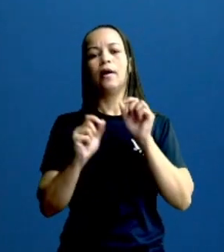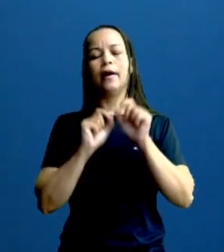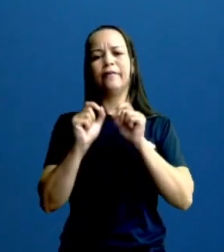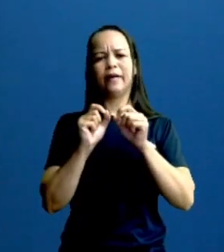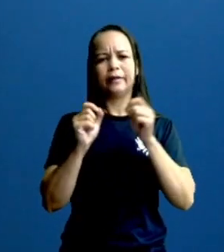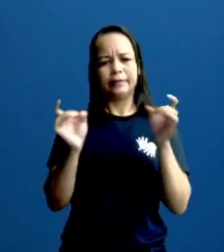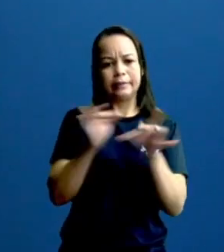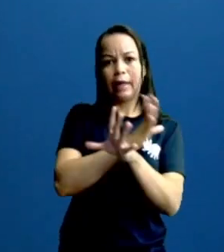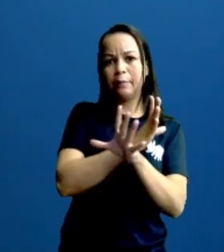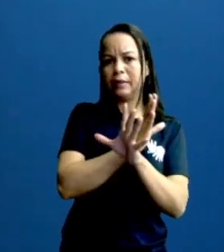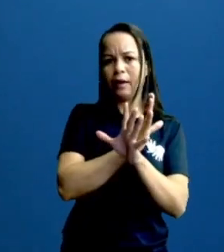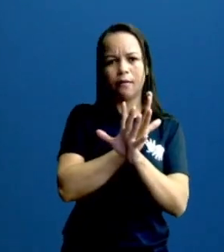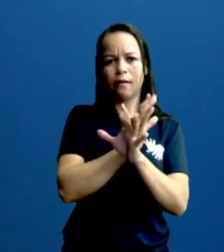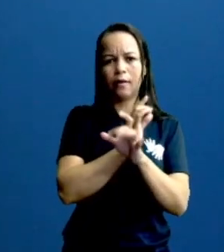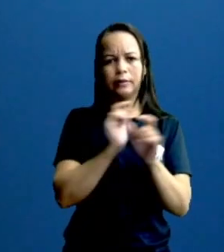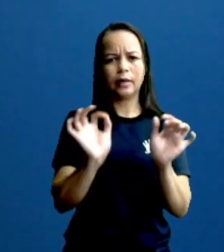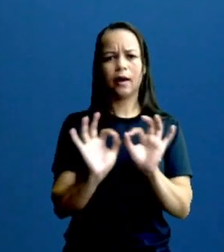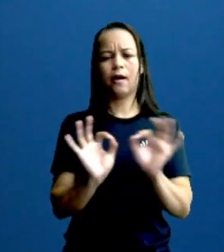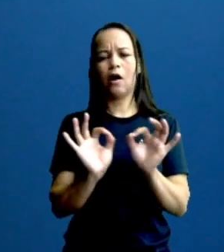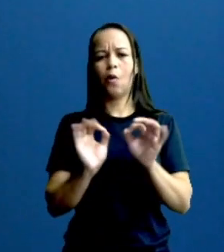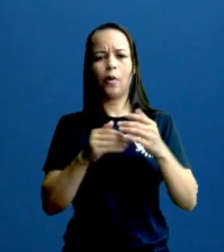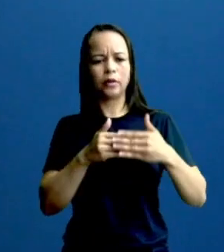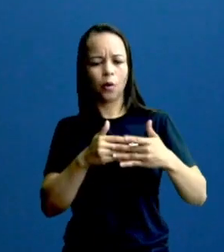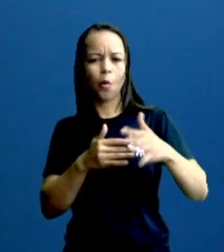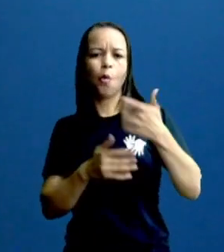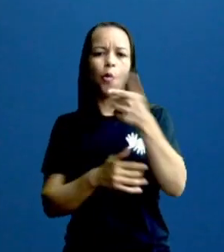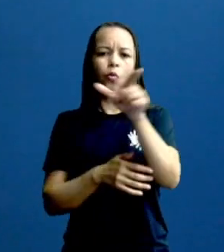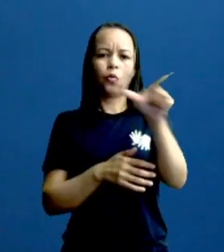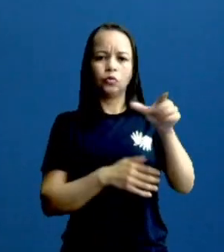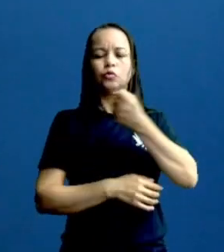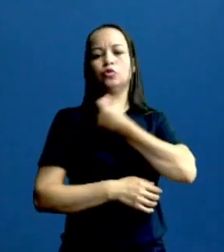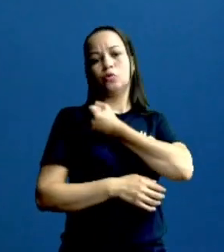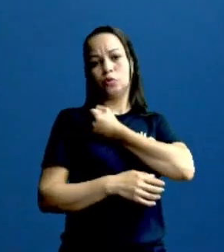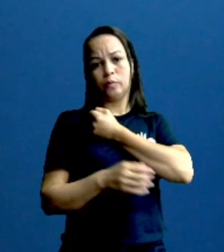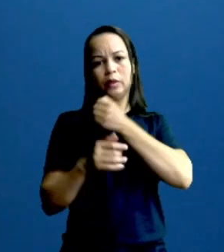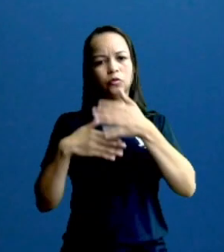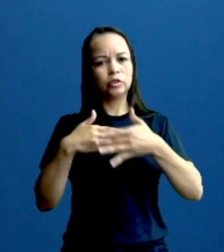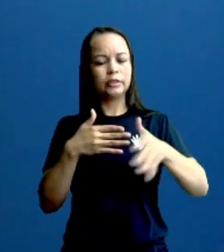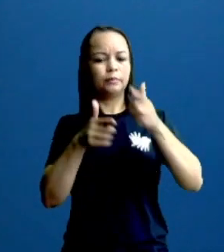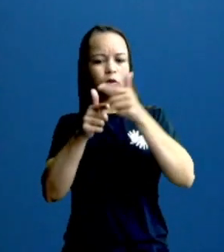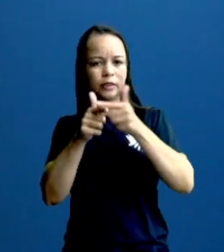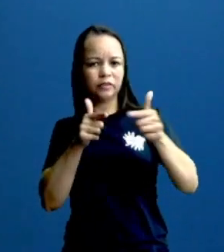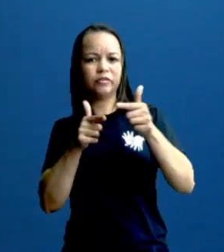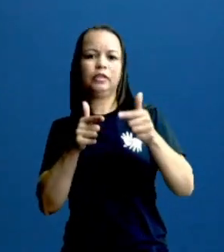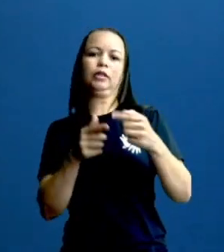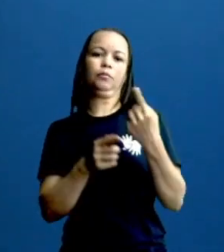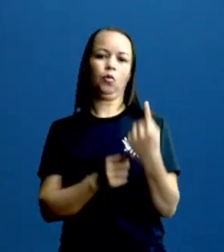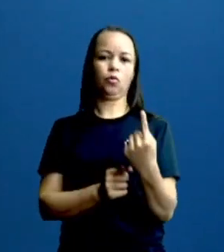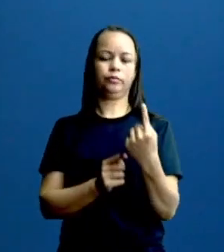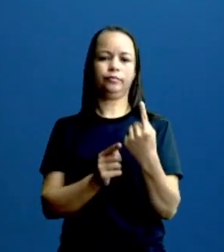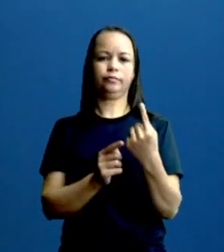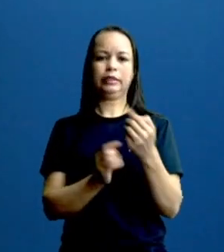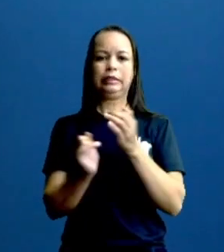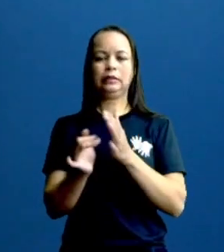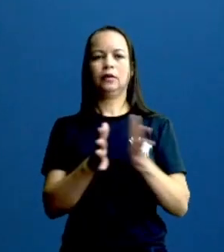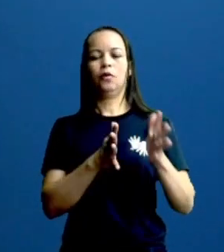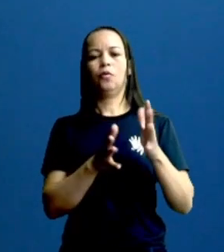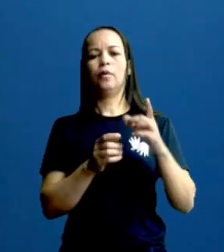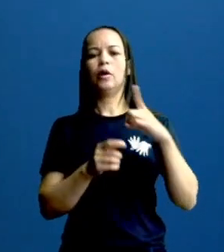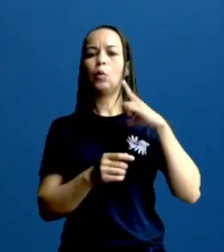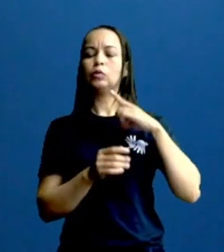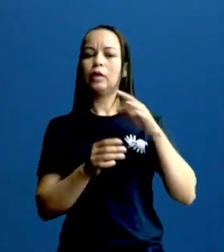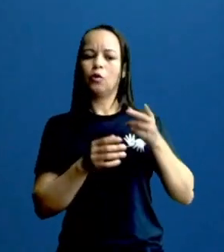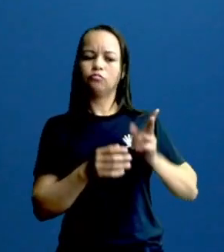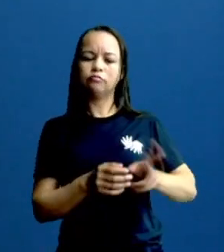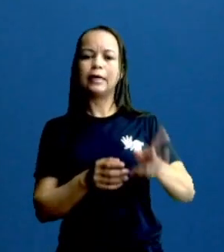eu tenho outros números primos. Então, esse conjunto, né, é infinito o conjunto dos números primos. Então, eu tenho aí o quê?